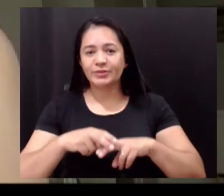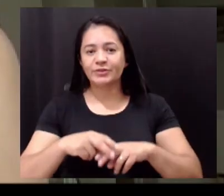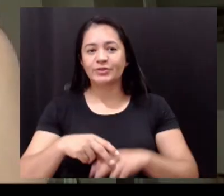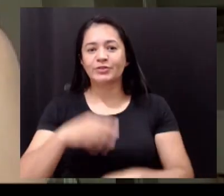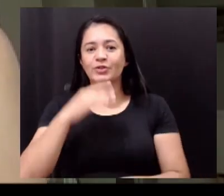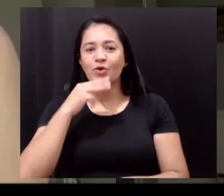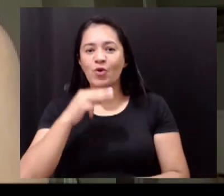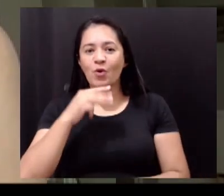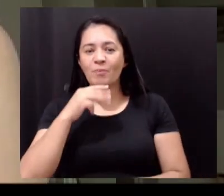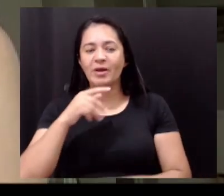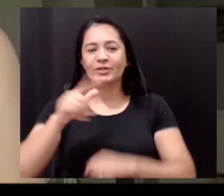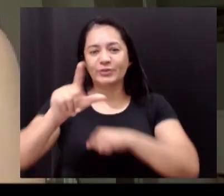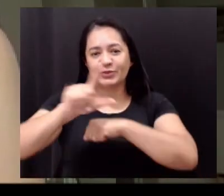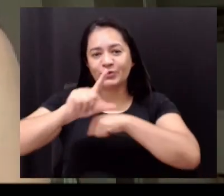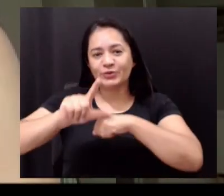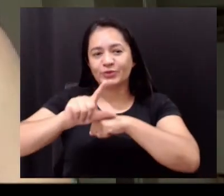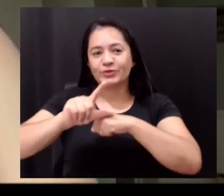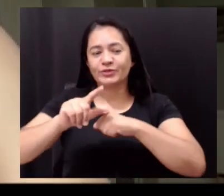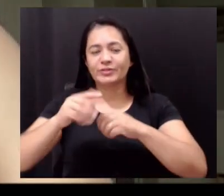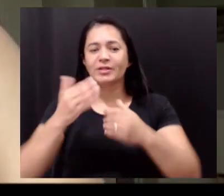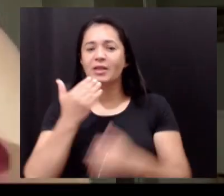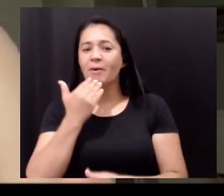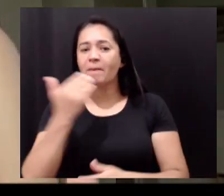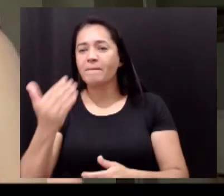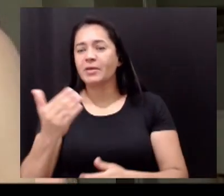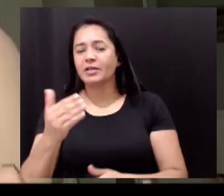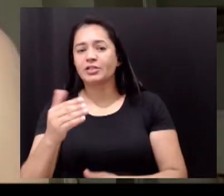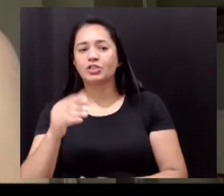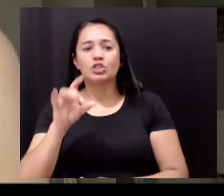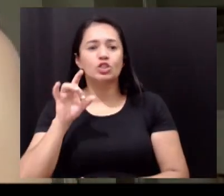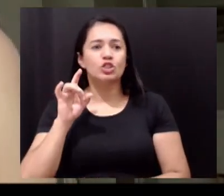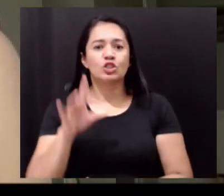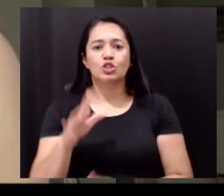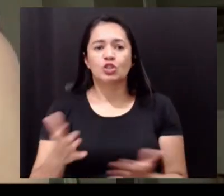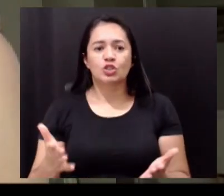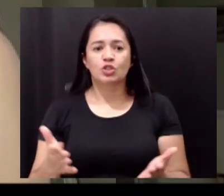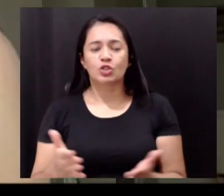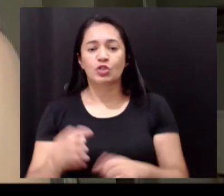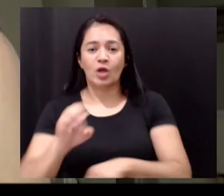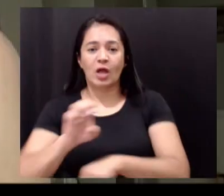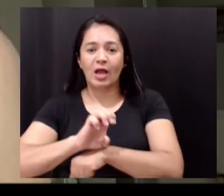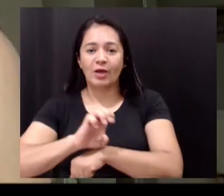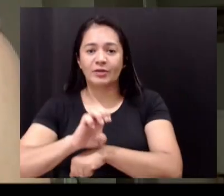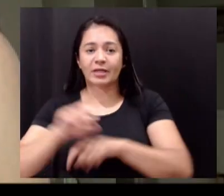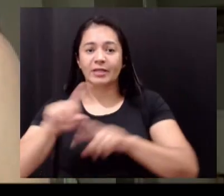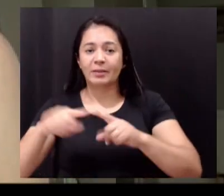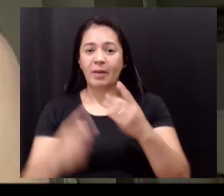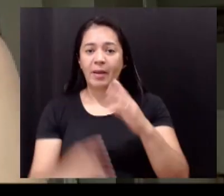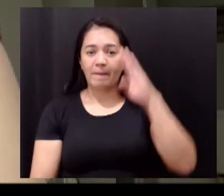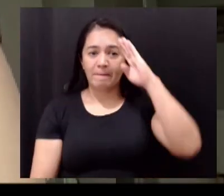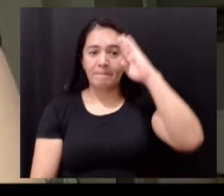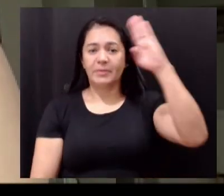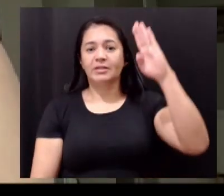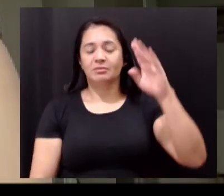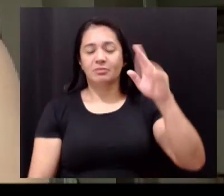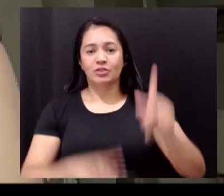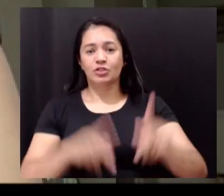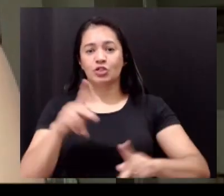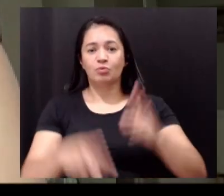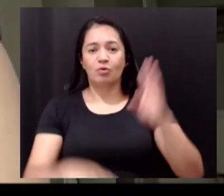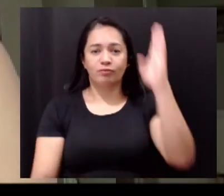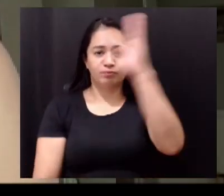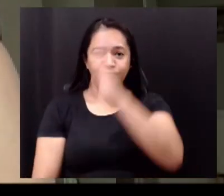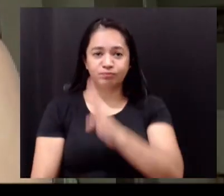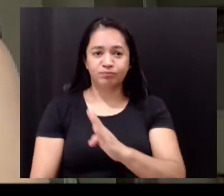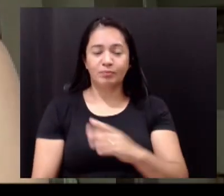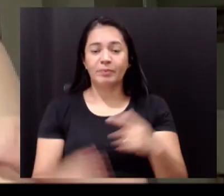fazer um apelo, não só ao Estado, mas principalmente à nossa população, né? Que ela esteja atenta,